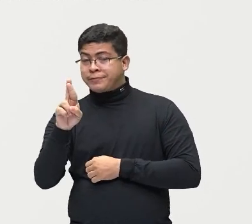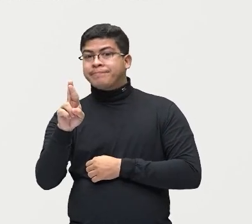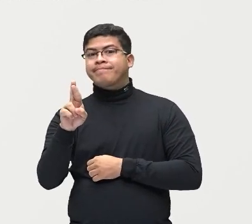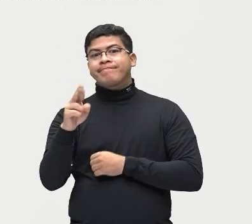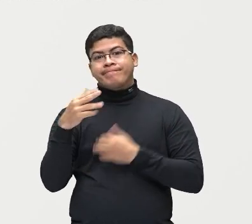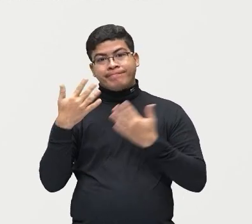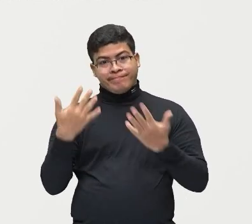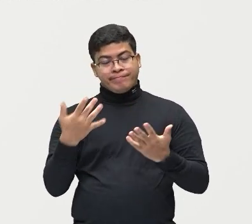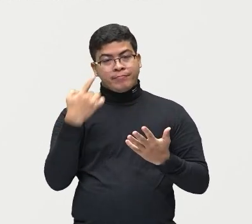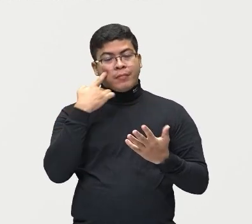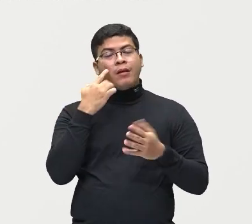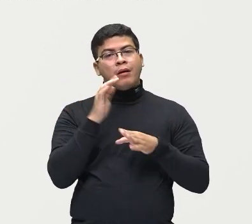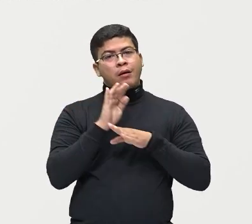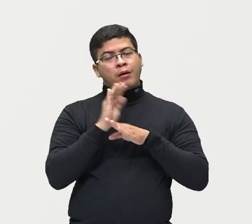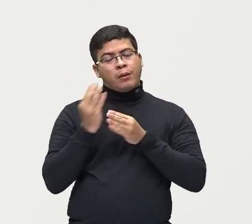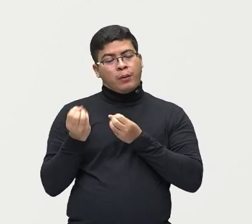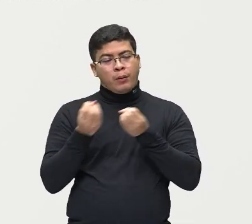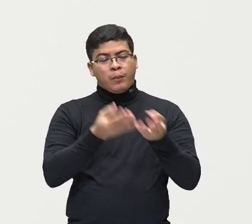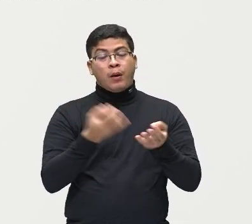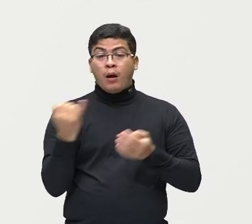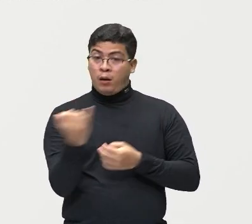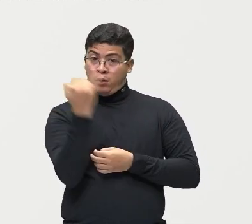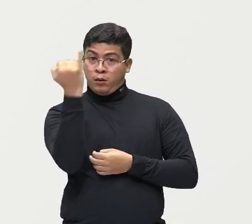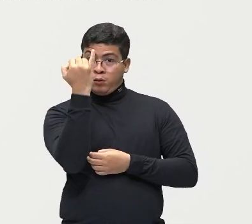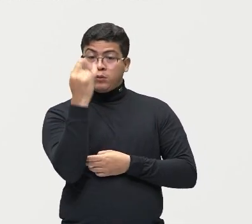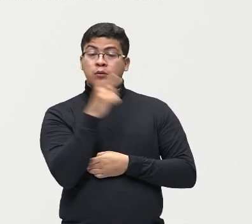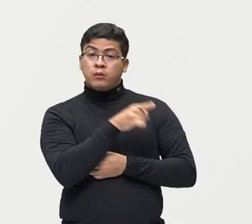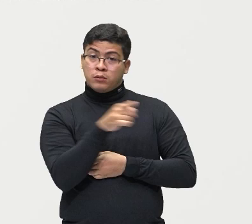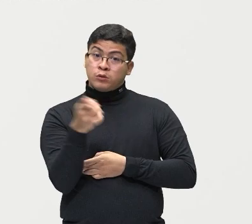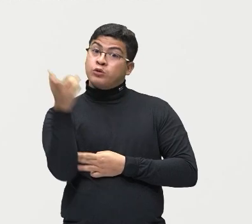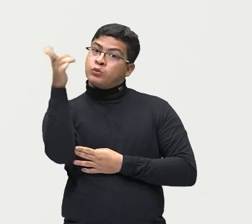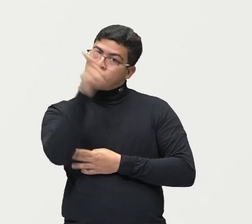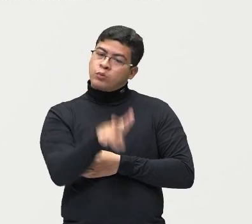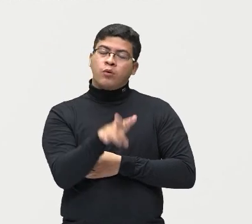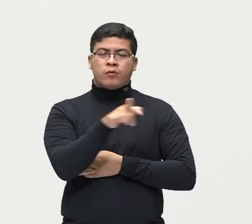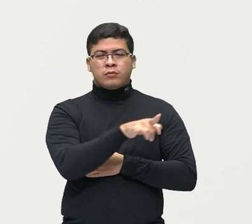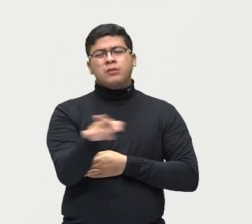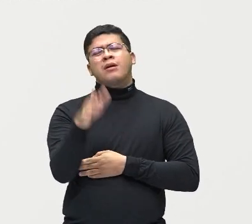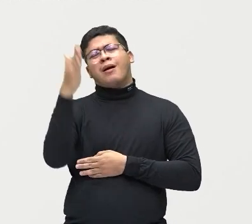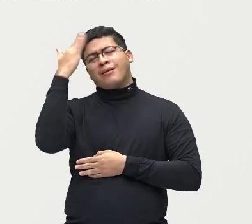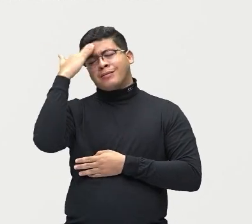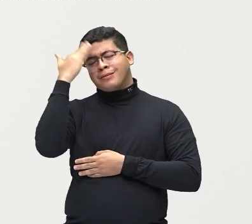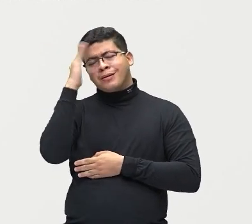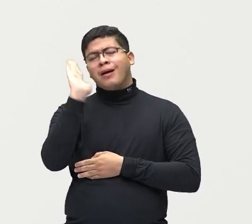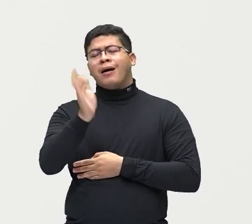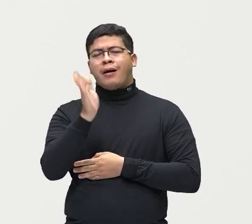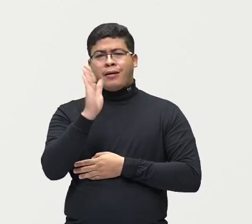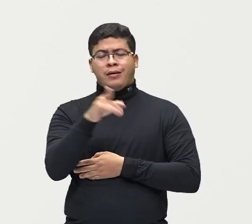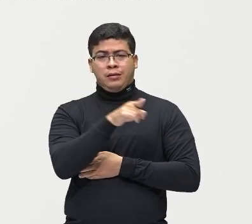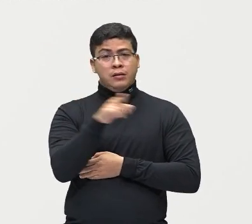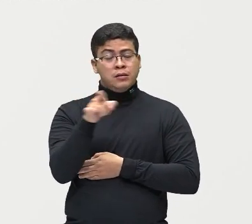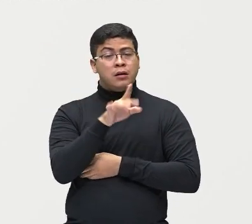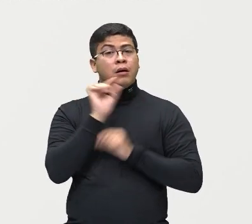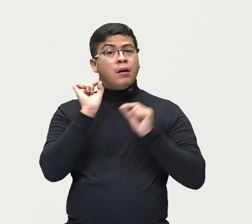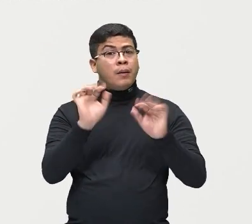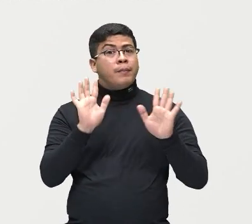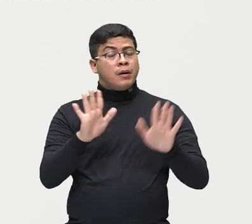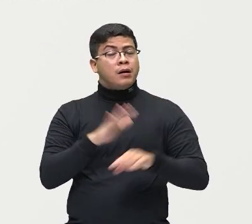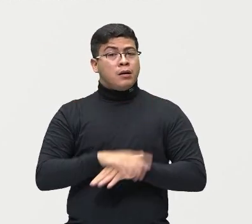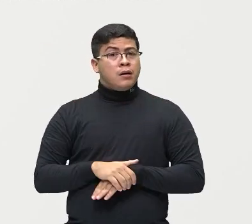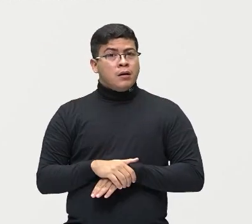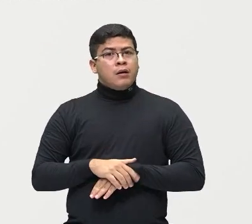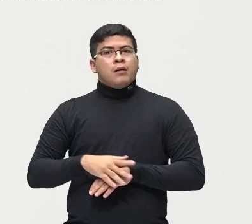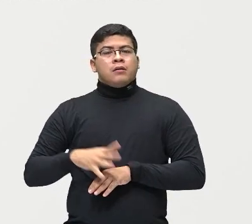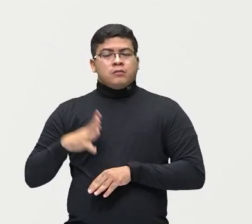Então, a gente trouxe aí a importância da vacinação novamente, né? Lembrando que a vacina, né, ela